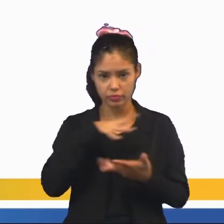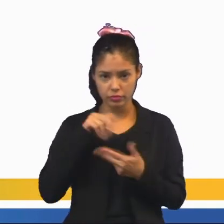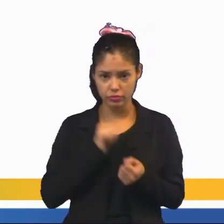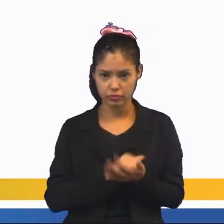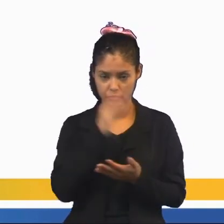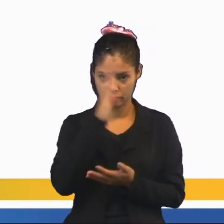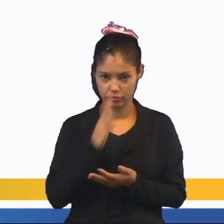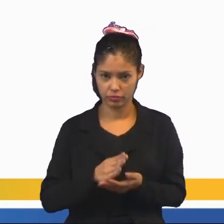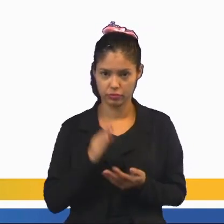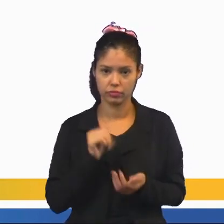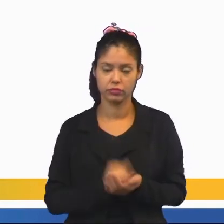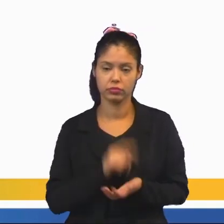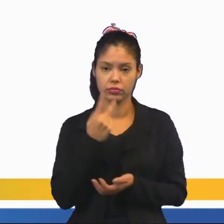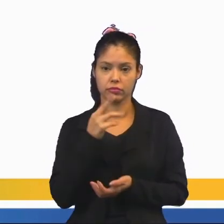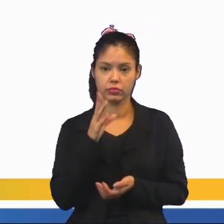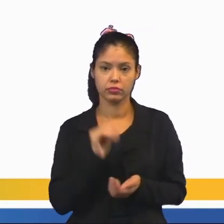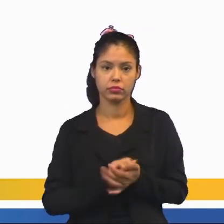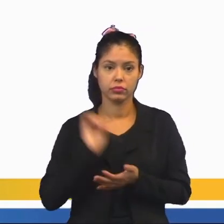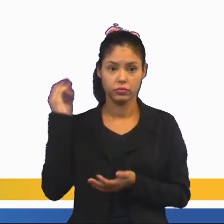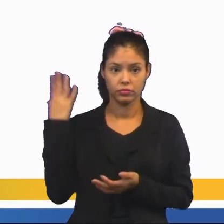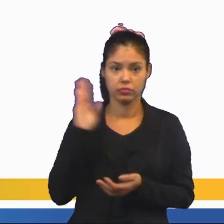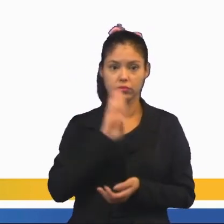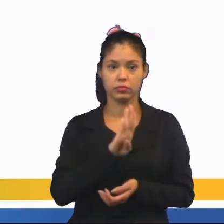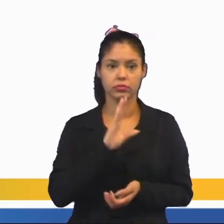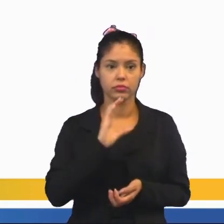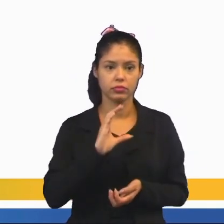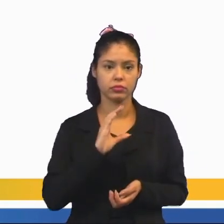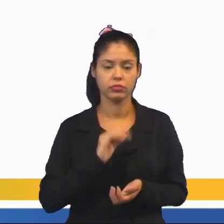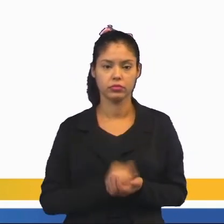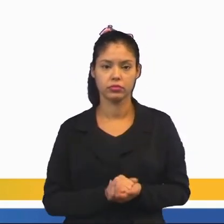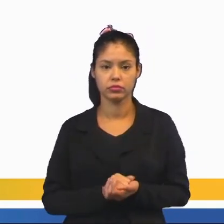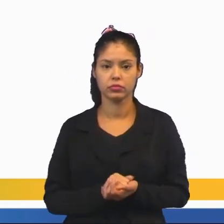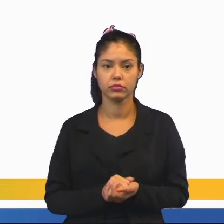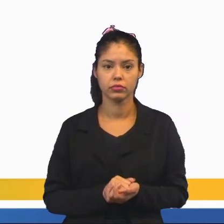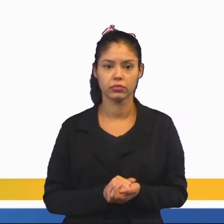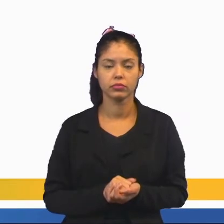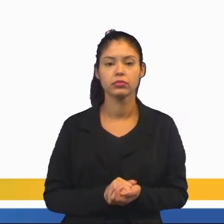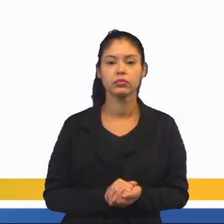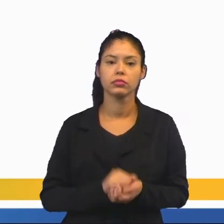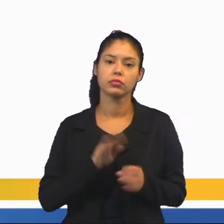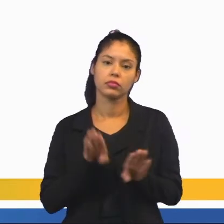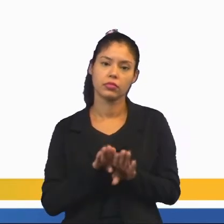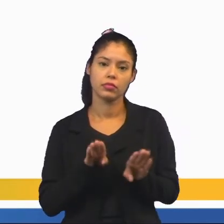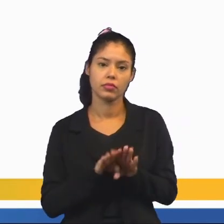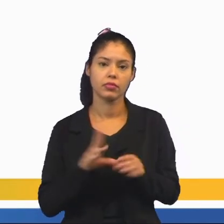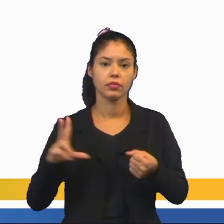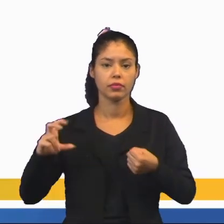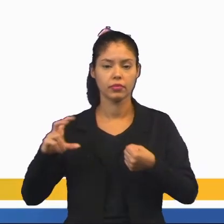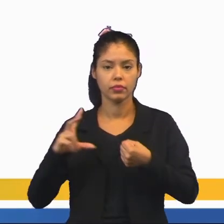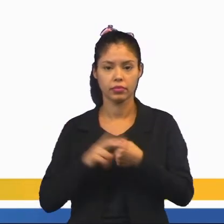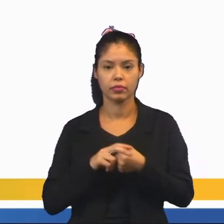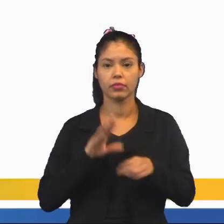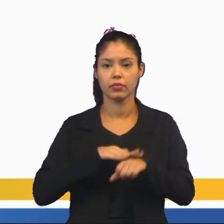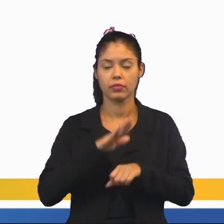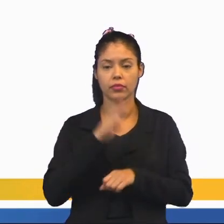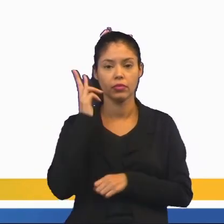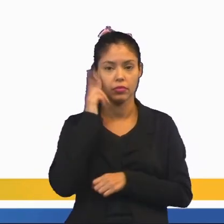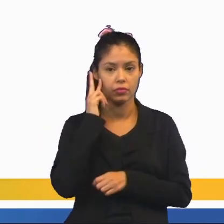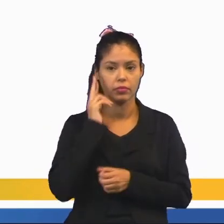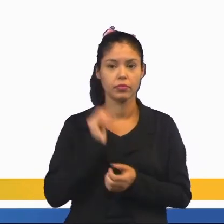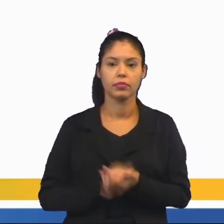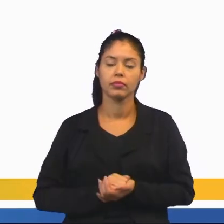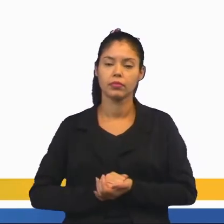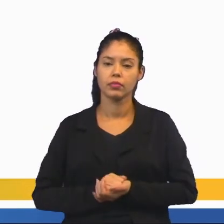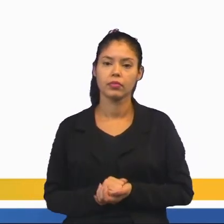No Brasil, as hepatites causadas pelos vírus B e C são de hepatites virais mais